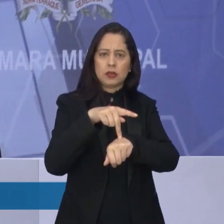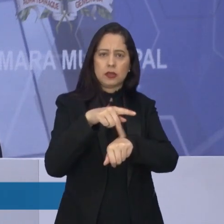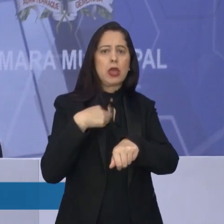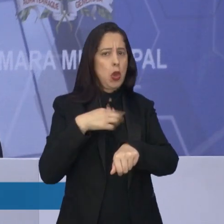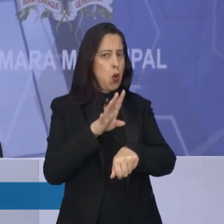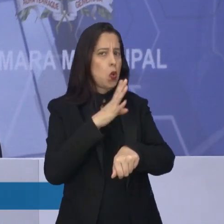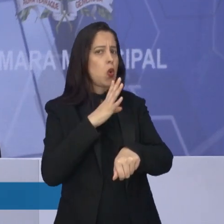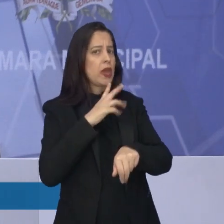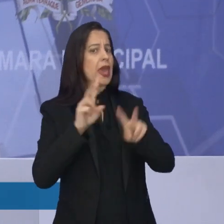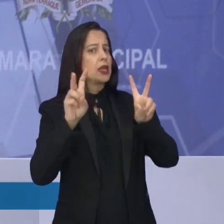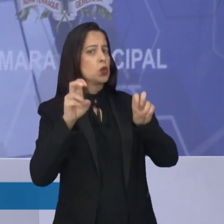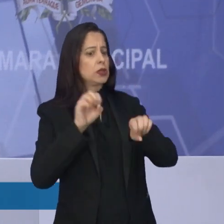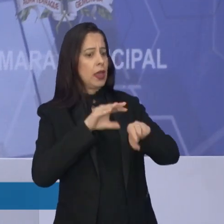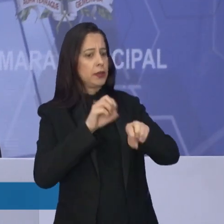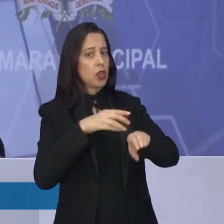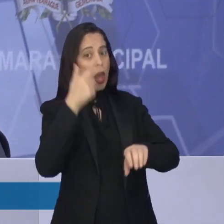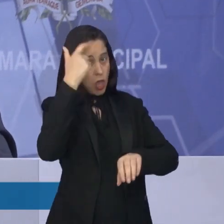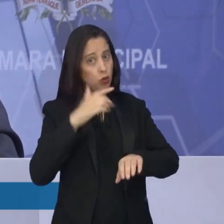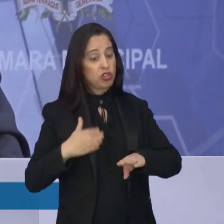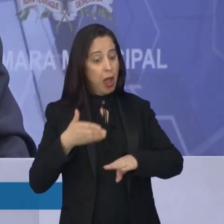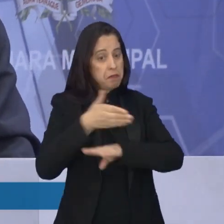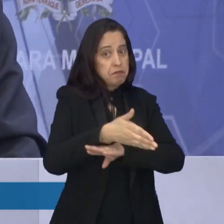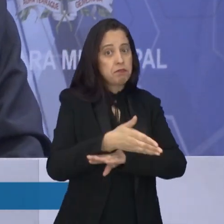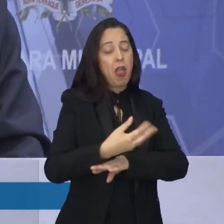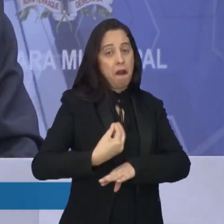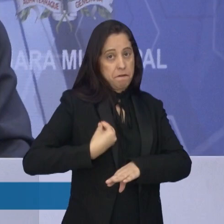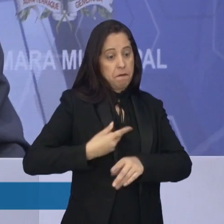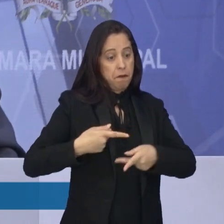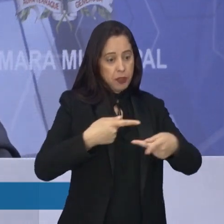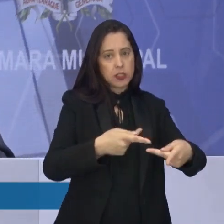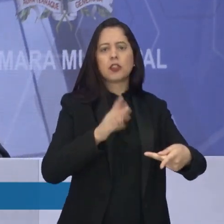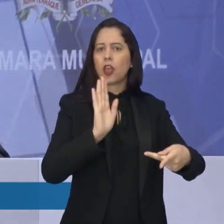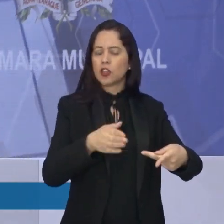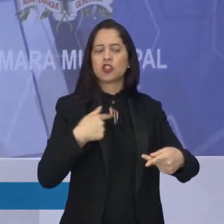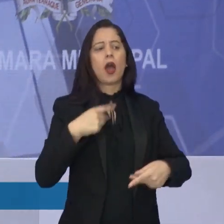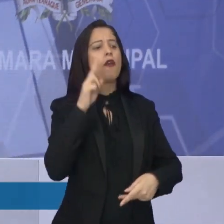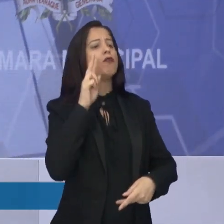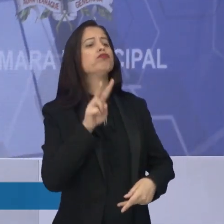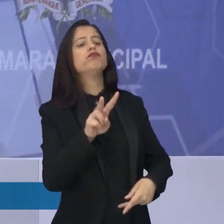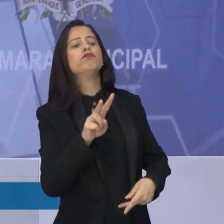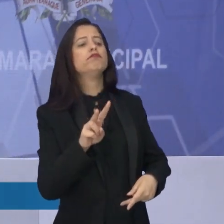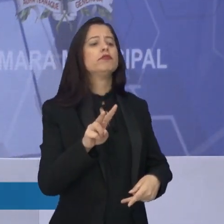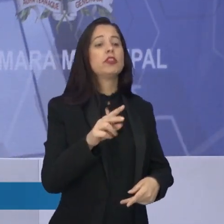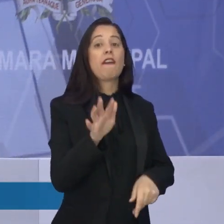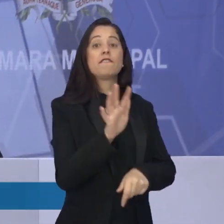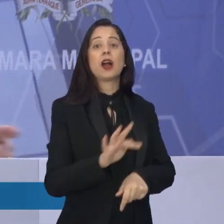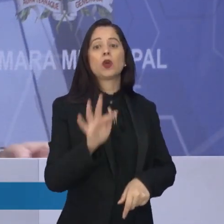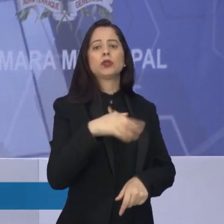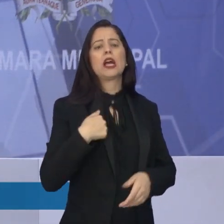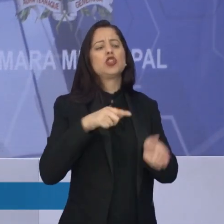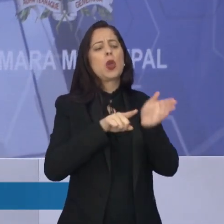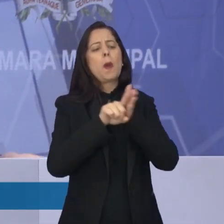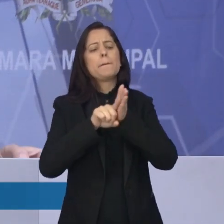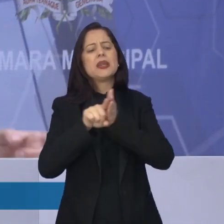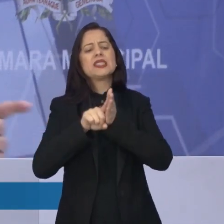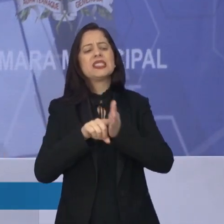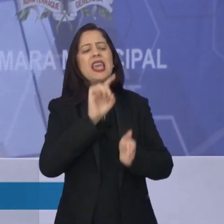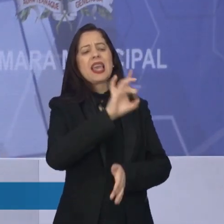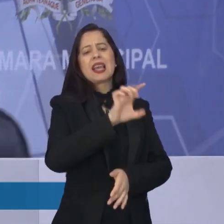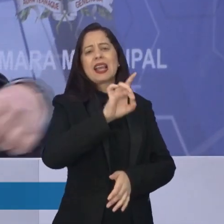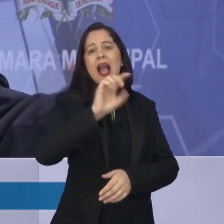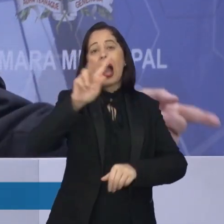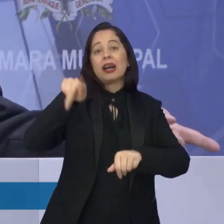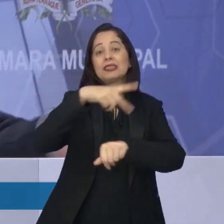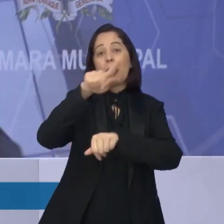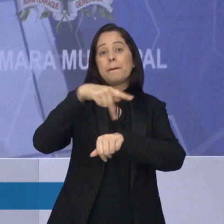conheço, eu já estive nesses países, já visitei várias universidades, e peguei em cada país uma cidade